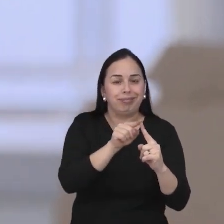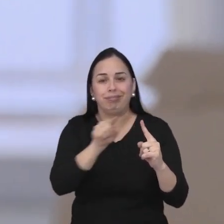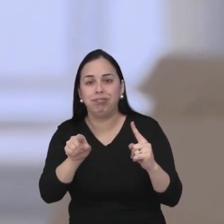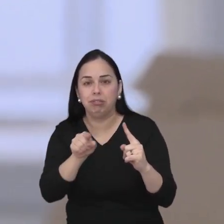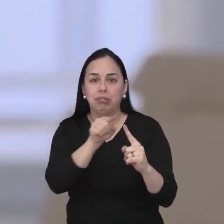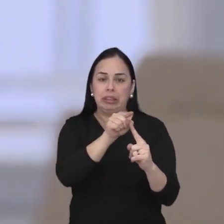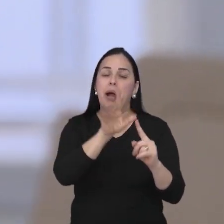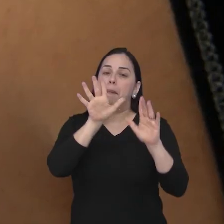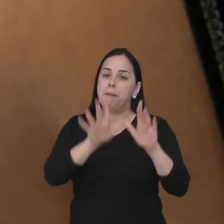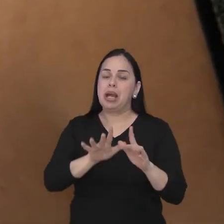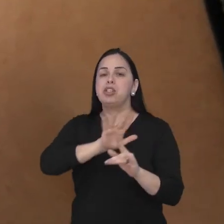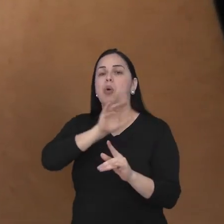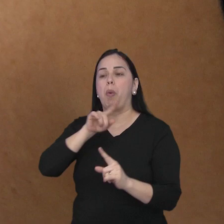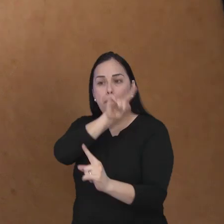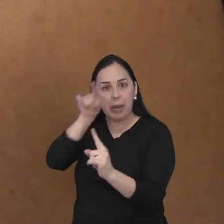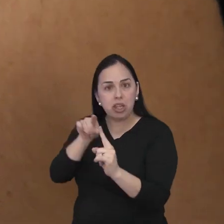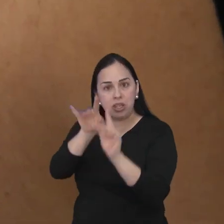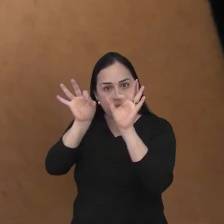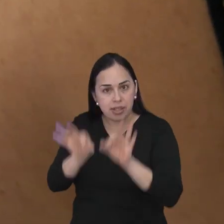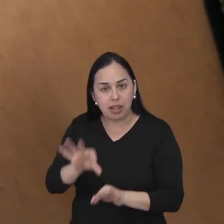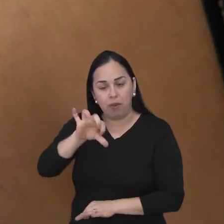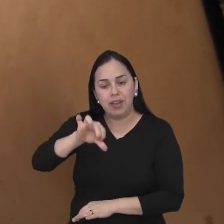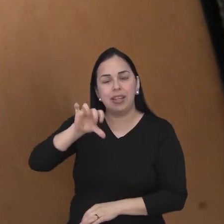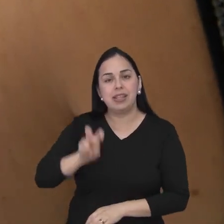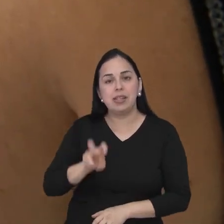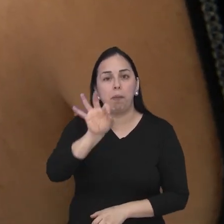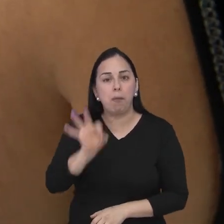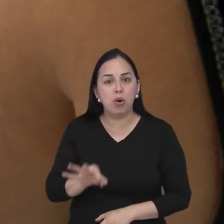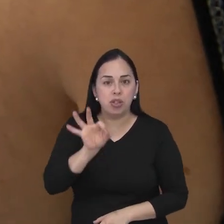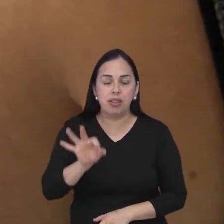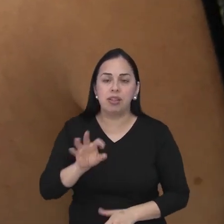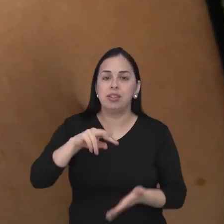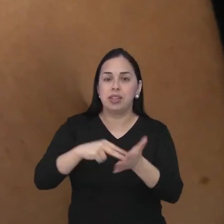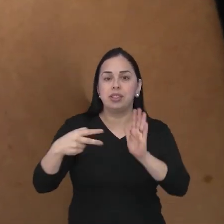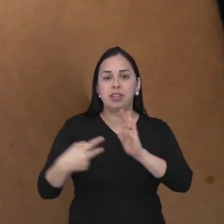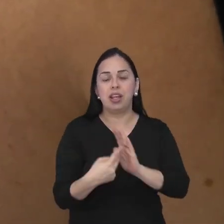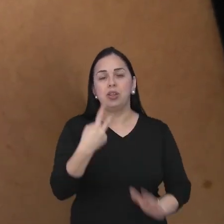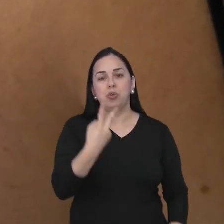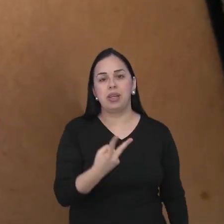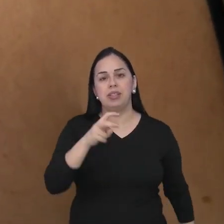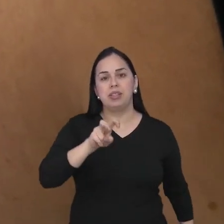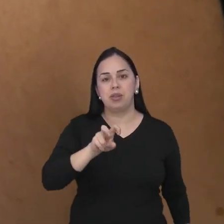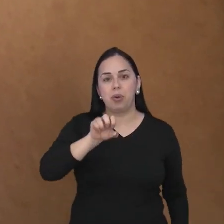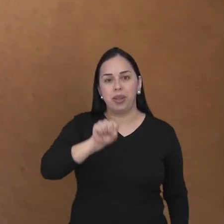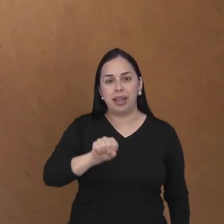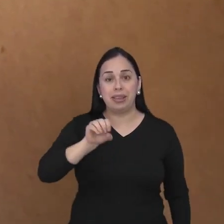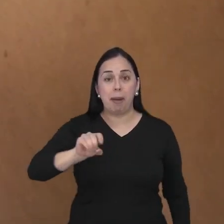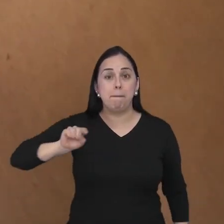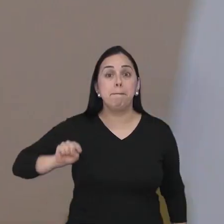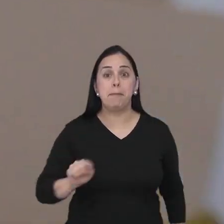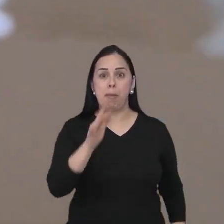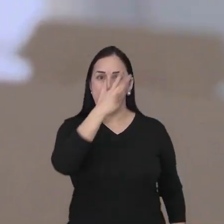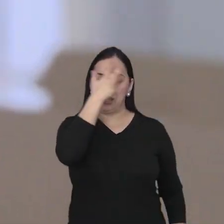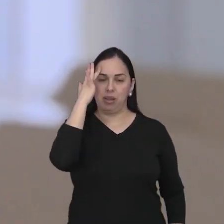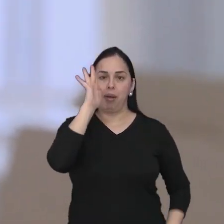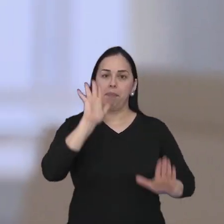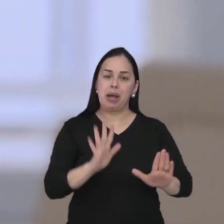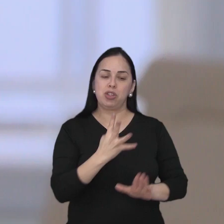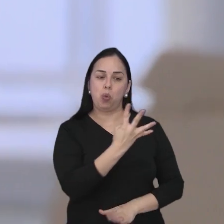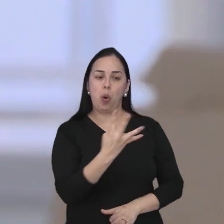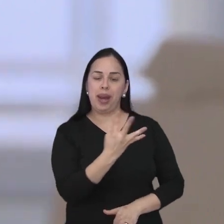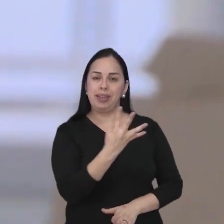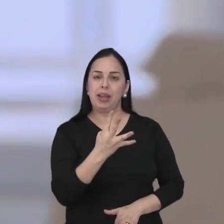O objetivo é imunizar 95% do público-alvo, que equivale a 280 mil pessoas. Mas apenas